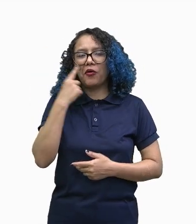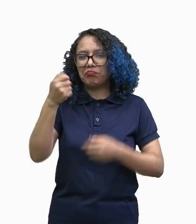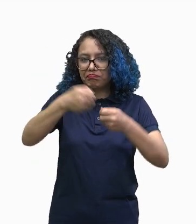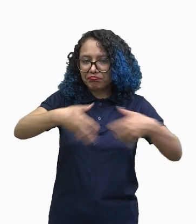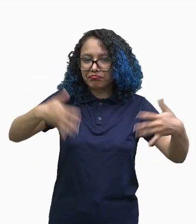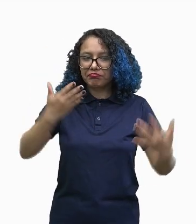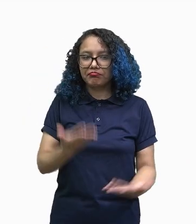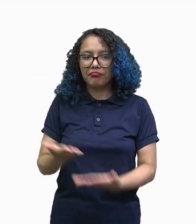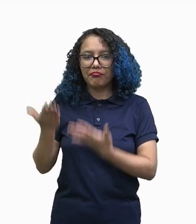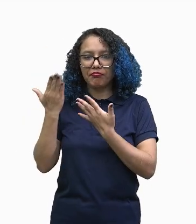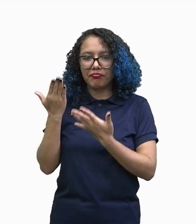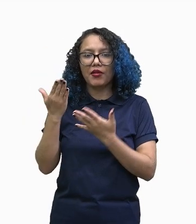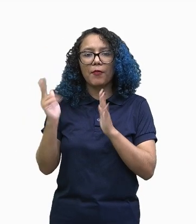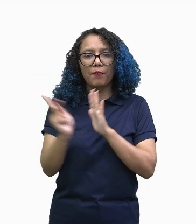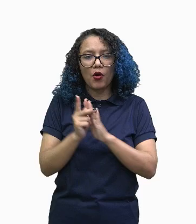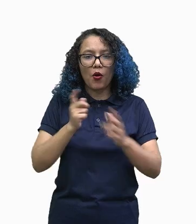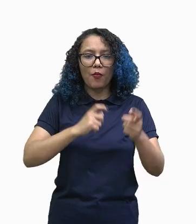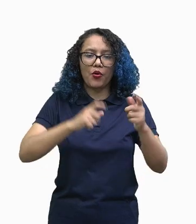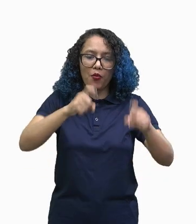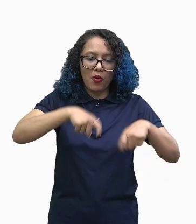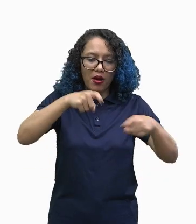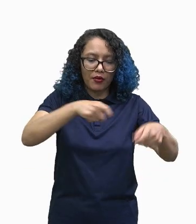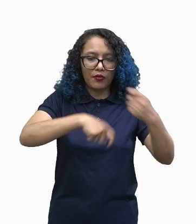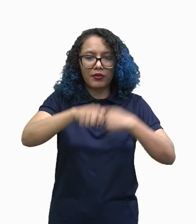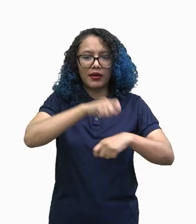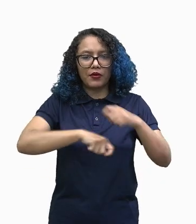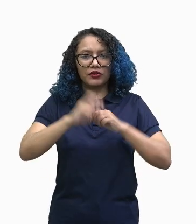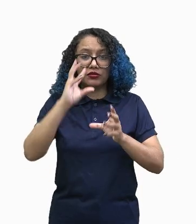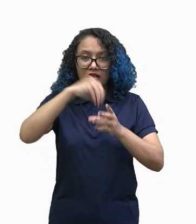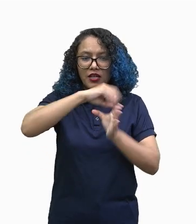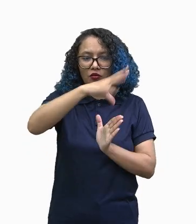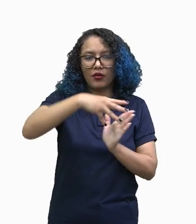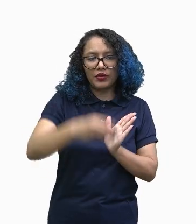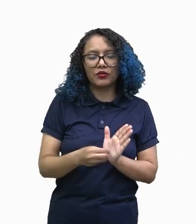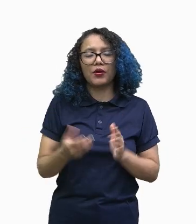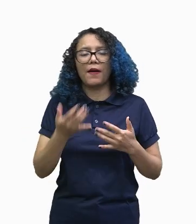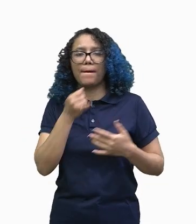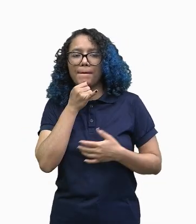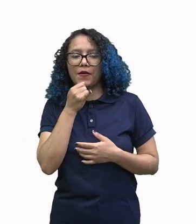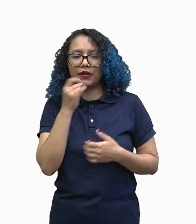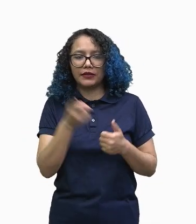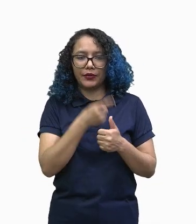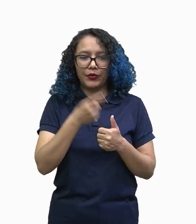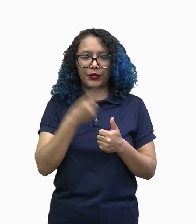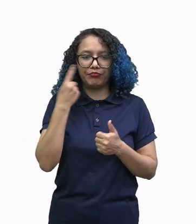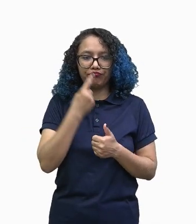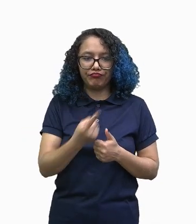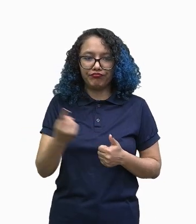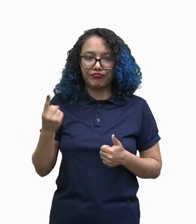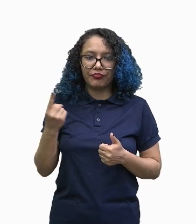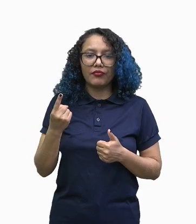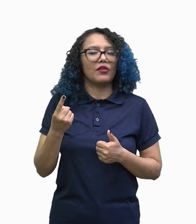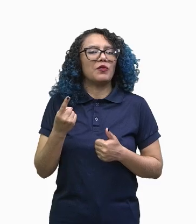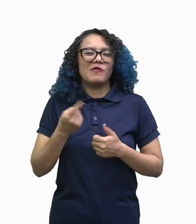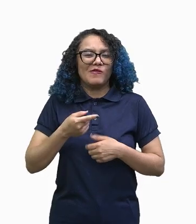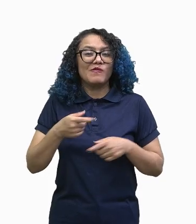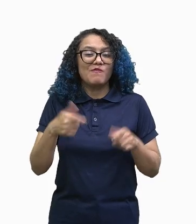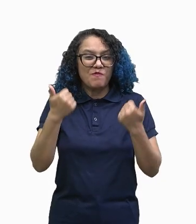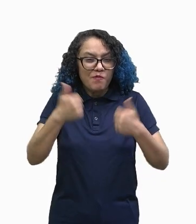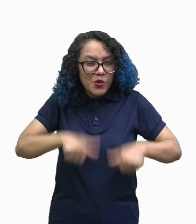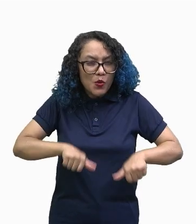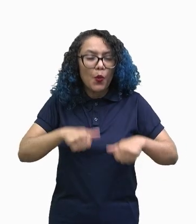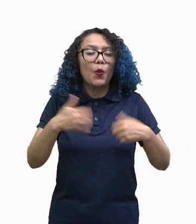impactos ambientais do agronegócio na Amazônia. Então nós temos aí, entre os mais críticos,